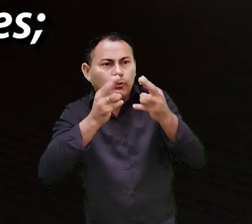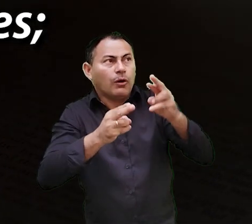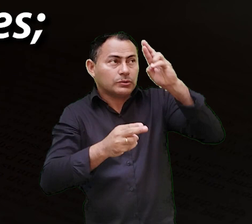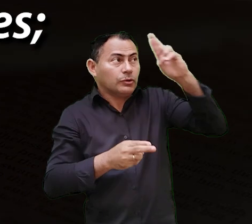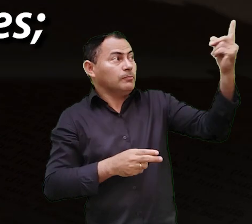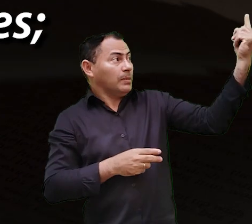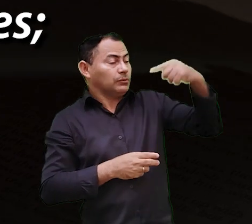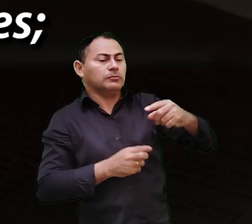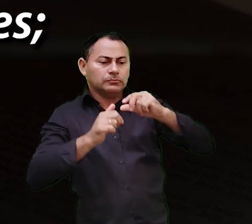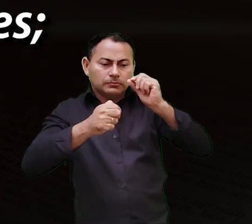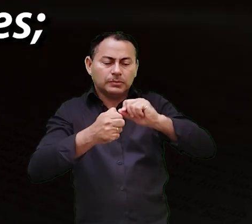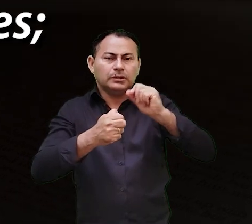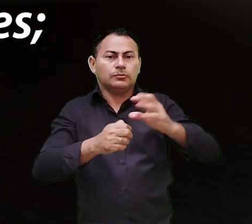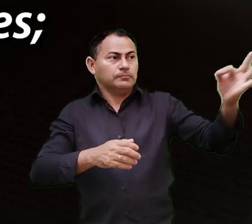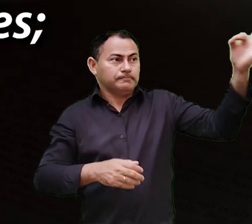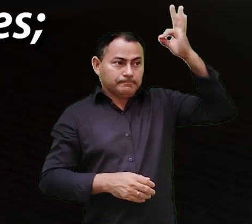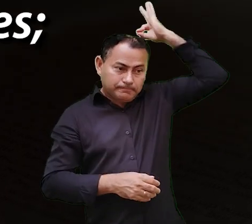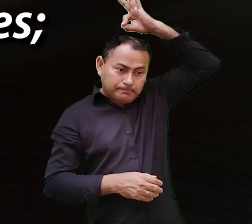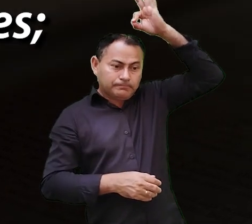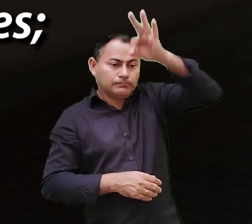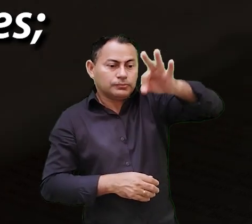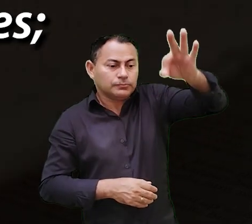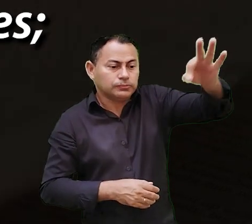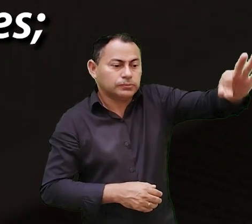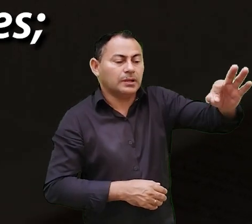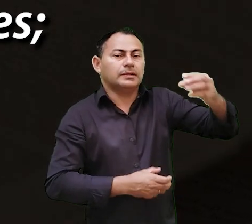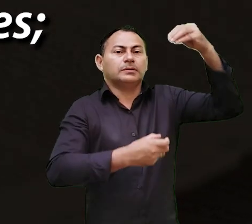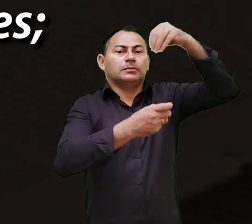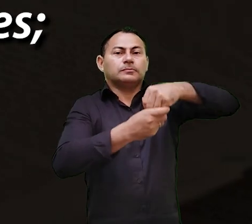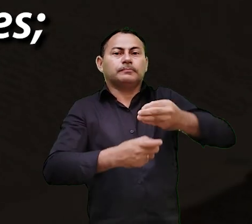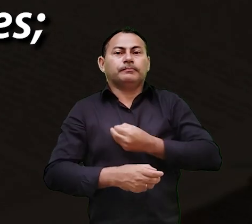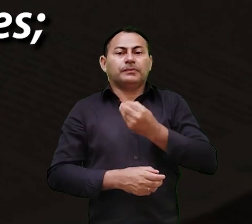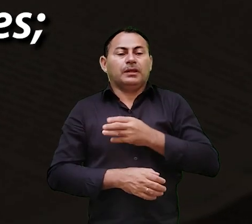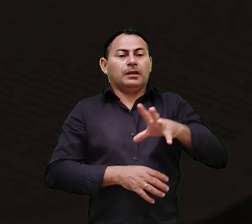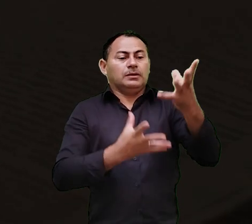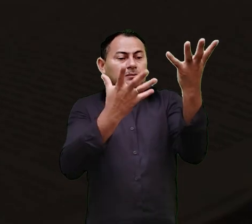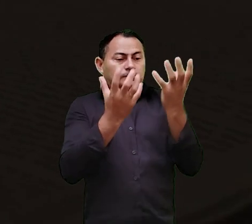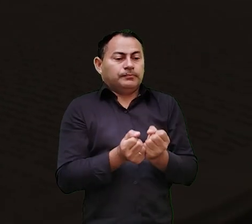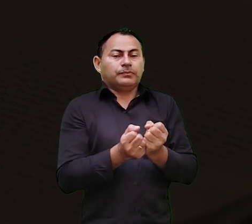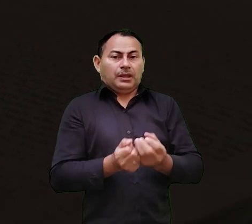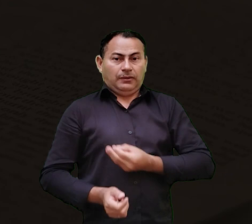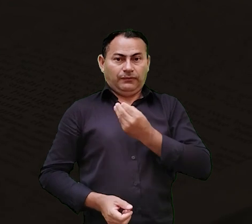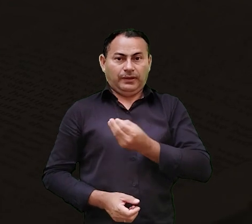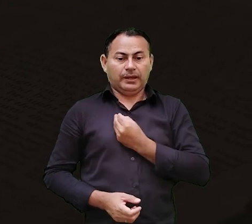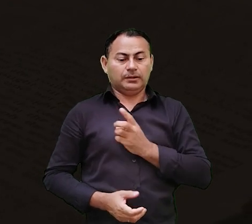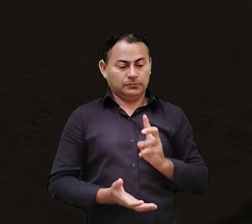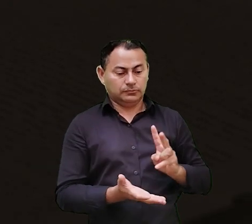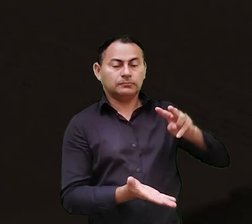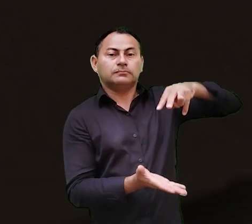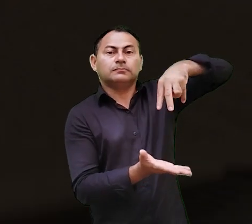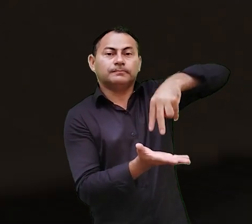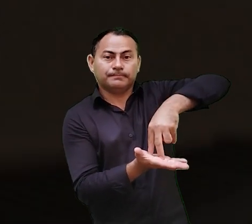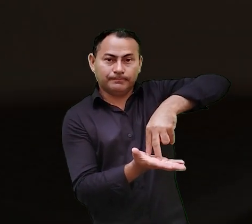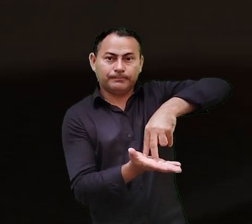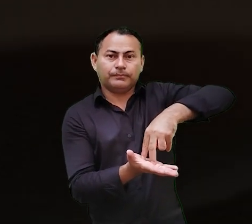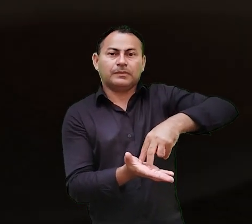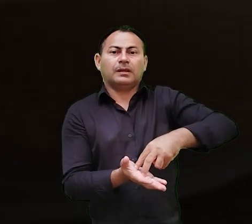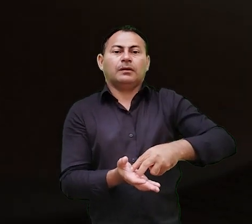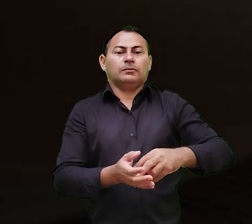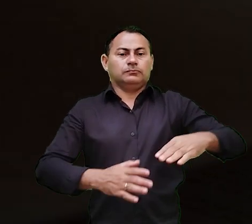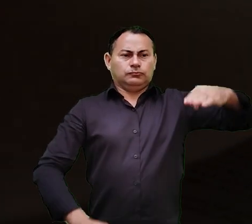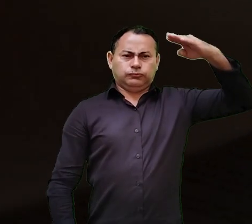Profetizei conforme a ordem recebida, e o espírito entrou neles. Eles receberam vida e se puseram em